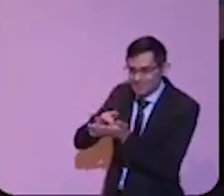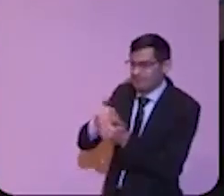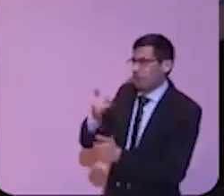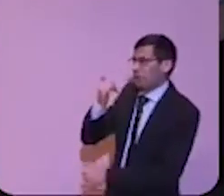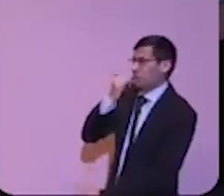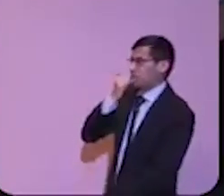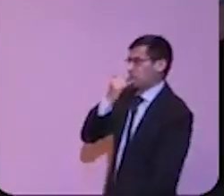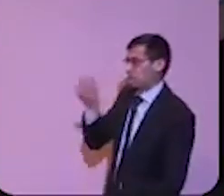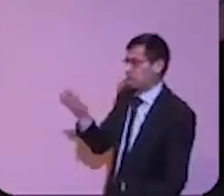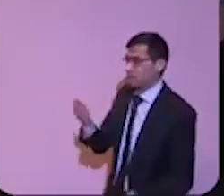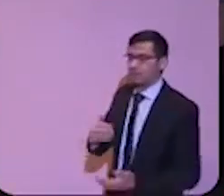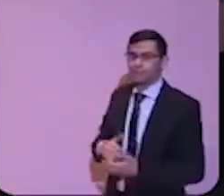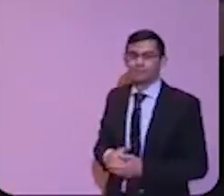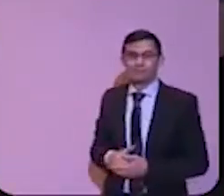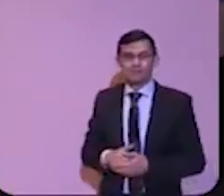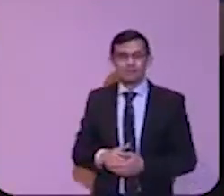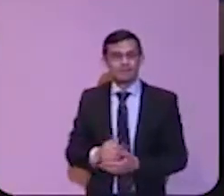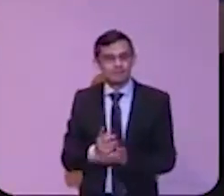me perdoa.